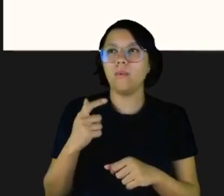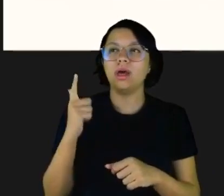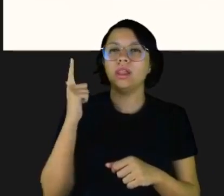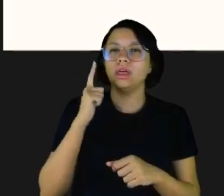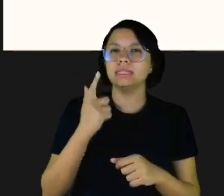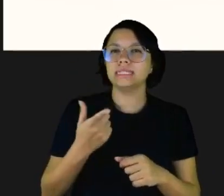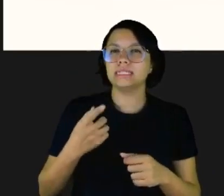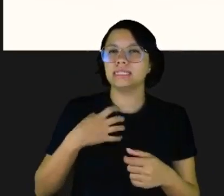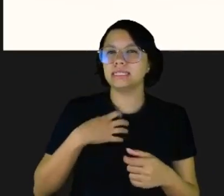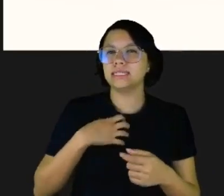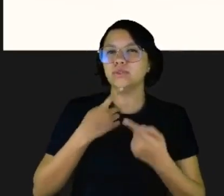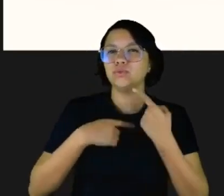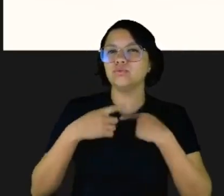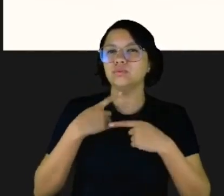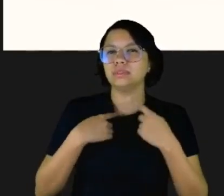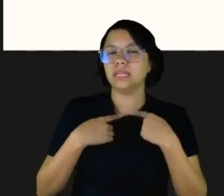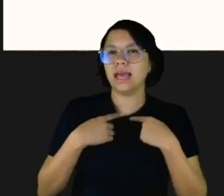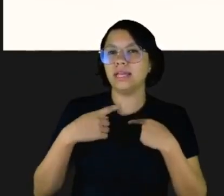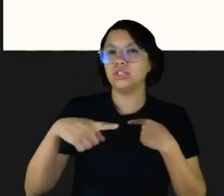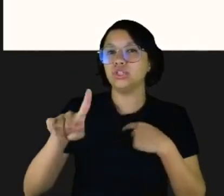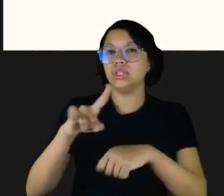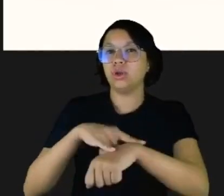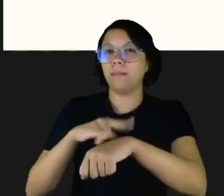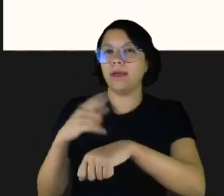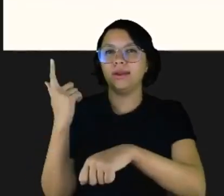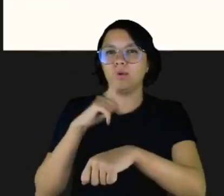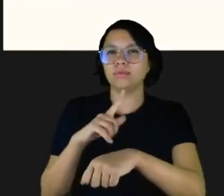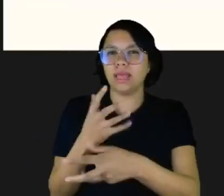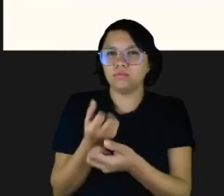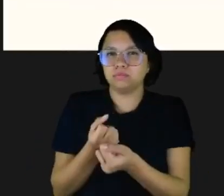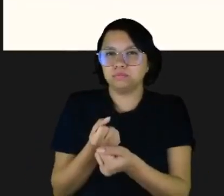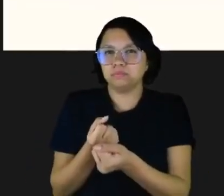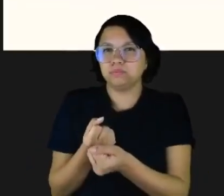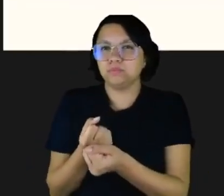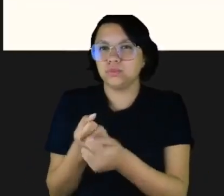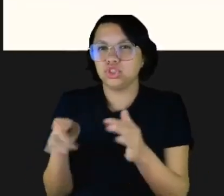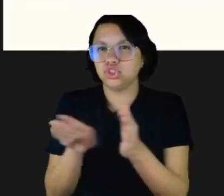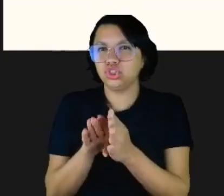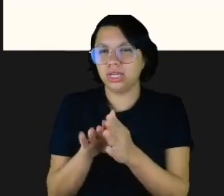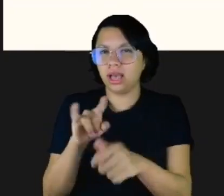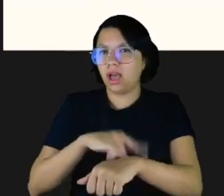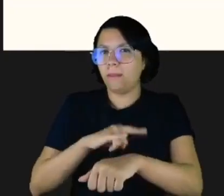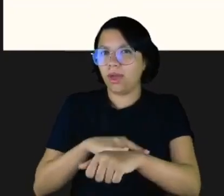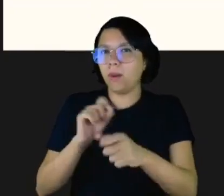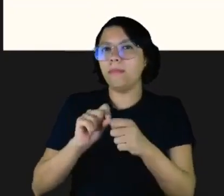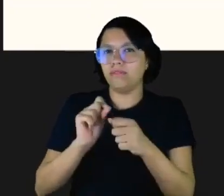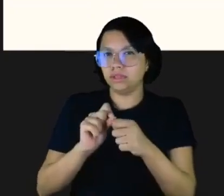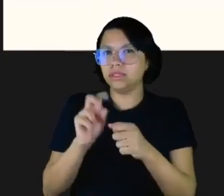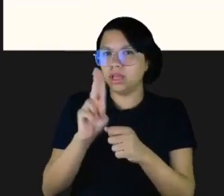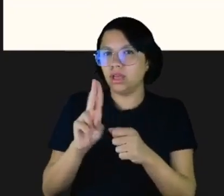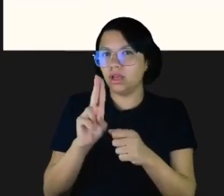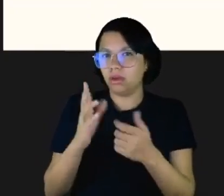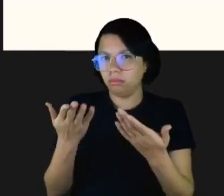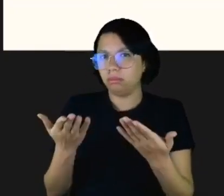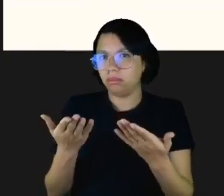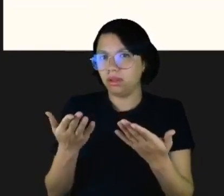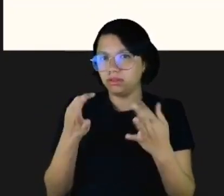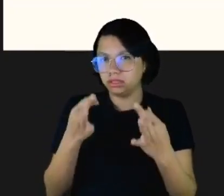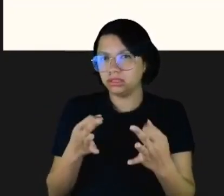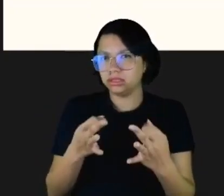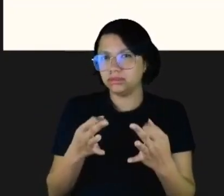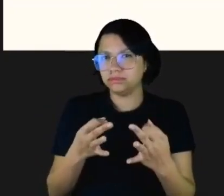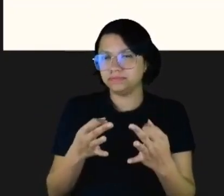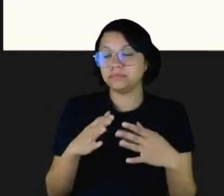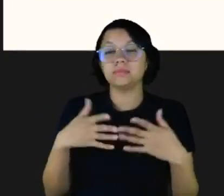sente vontade de ir ao banheiro, ela consegue segurar, se deslocar até o banheiro para usar o banheiro corretamente.